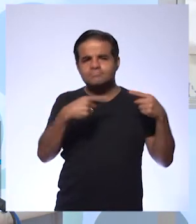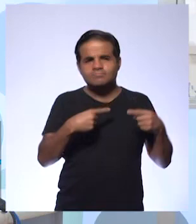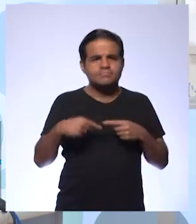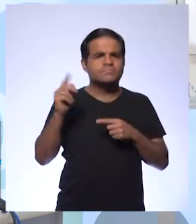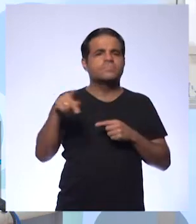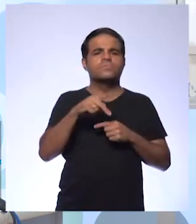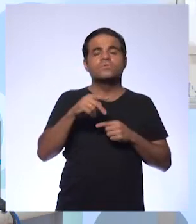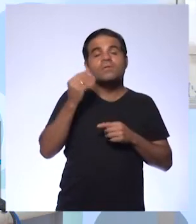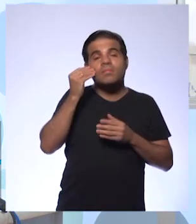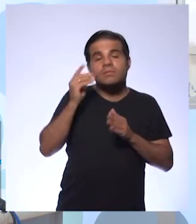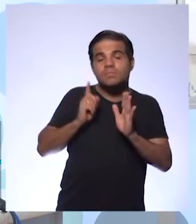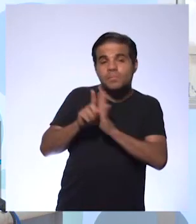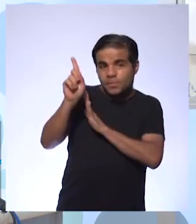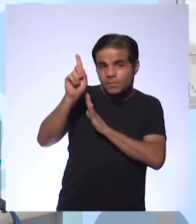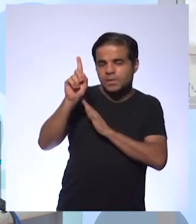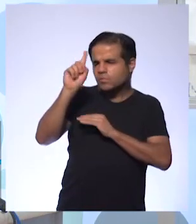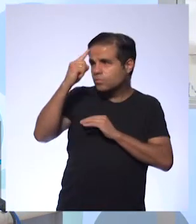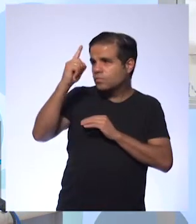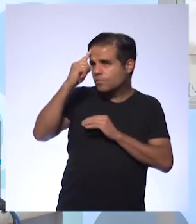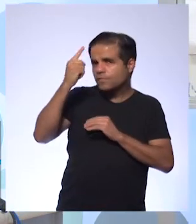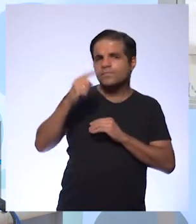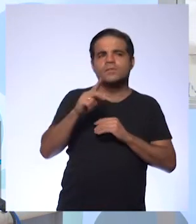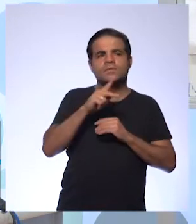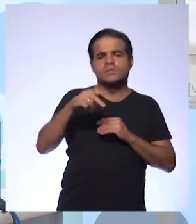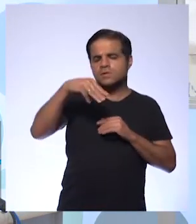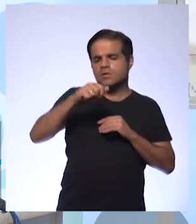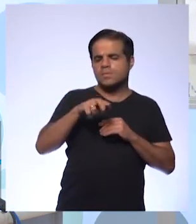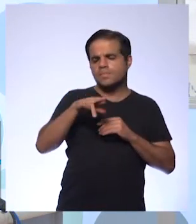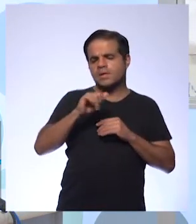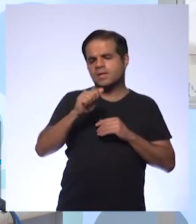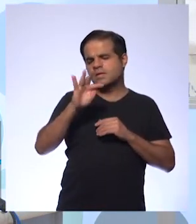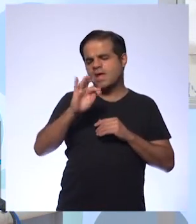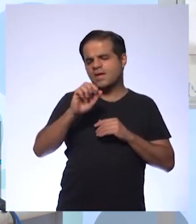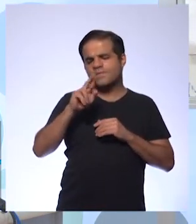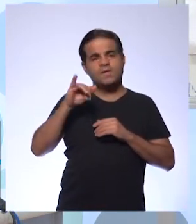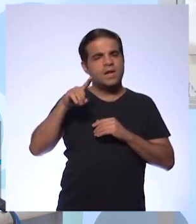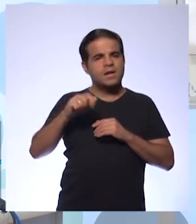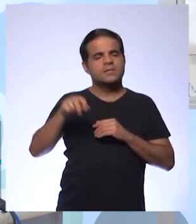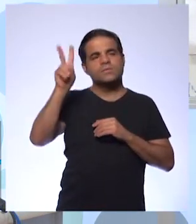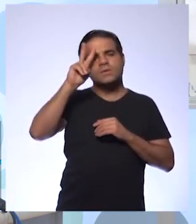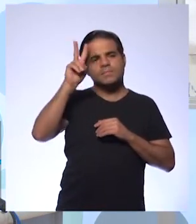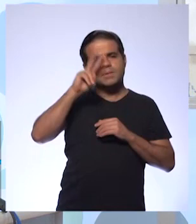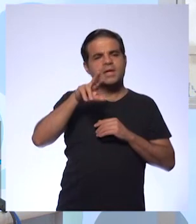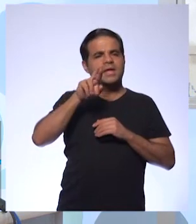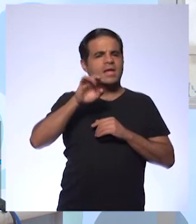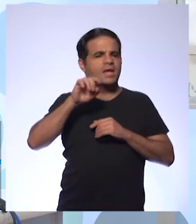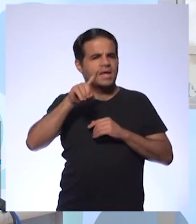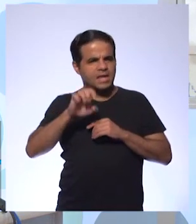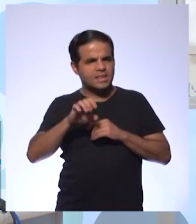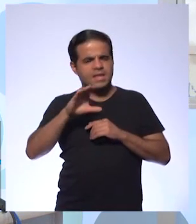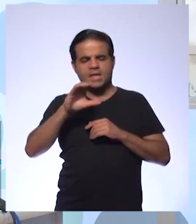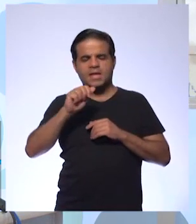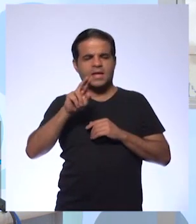professora, perguntei, tirando dúvidas com a professora Maria Fernanda, eu lembrei do René Descartes. Ele fala